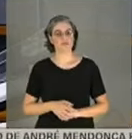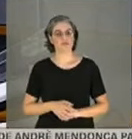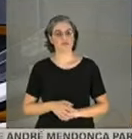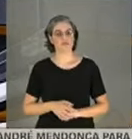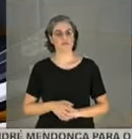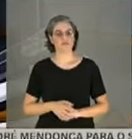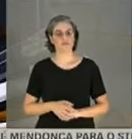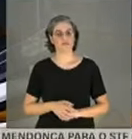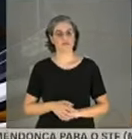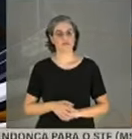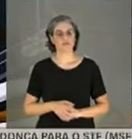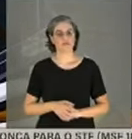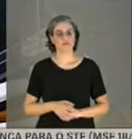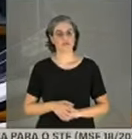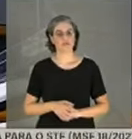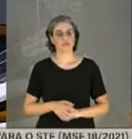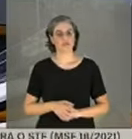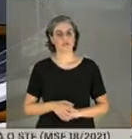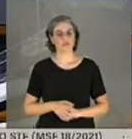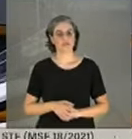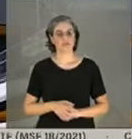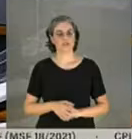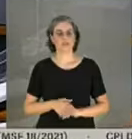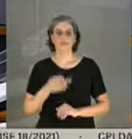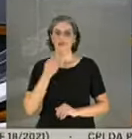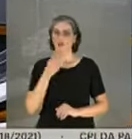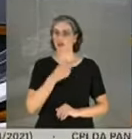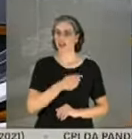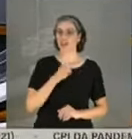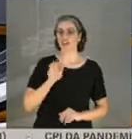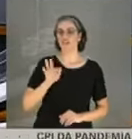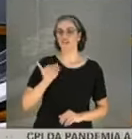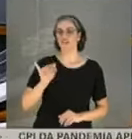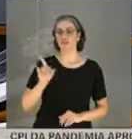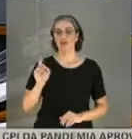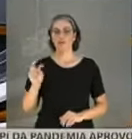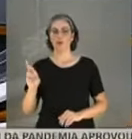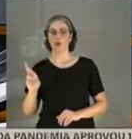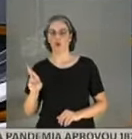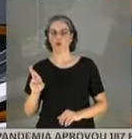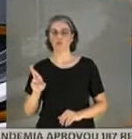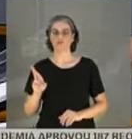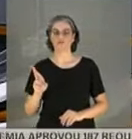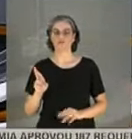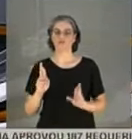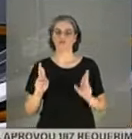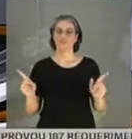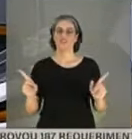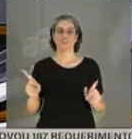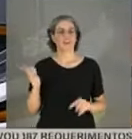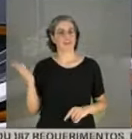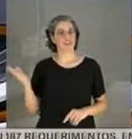Entretanto, e disse ainda mais, que ele era fiador desse apartamento e não era o locatário. Entretanto, está